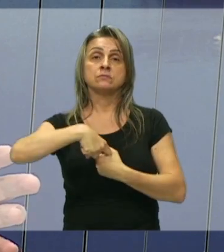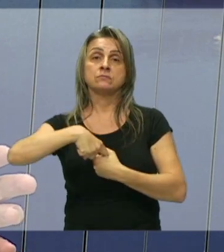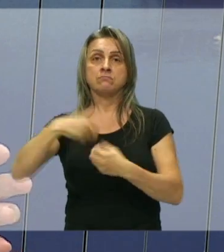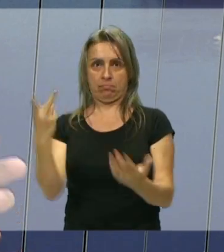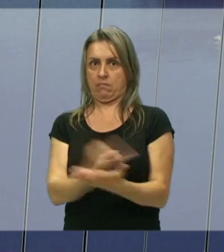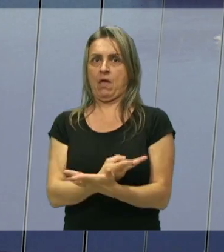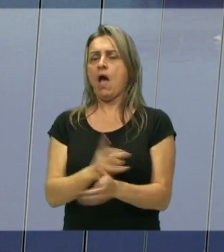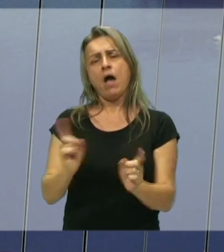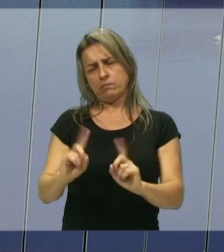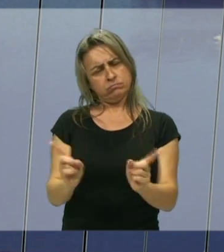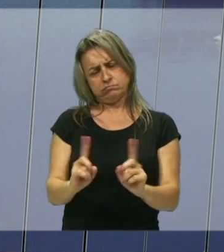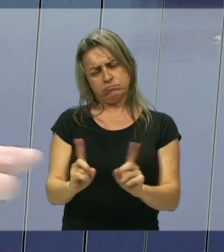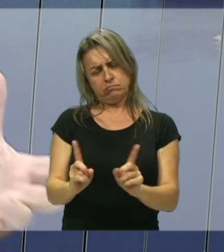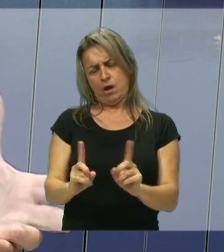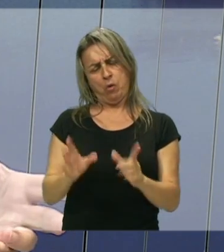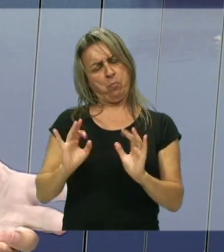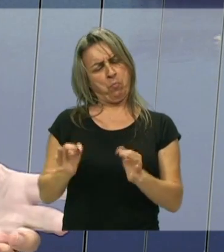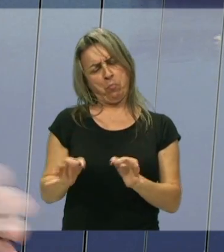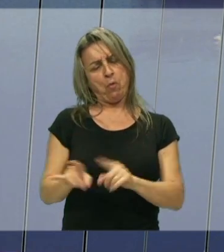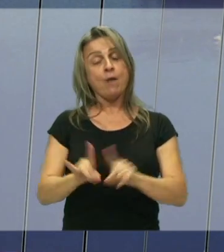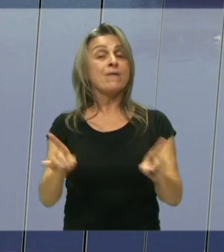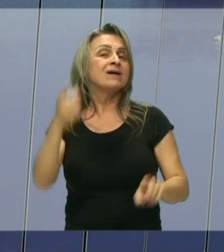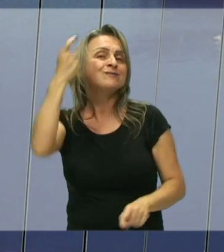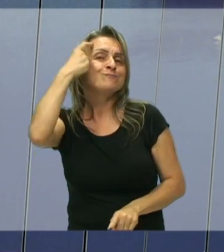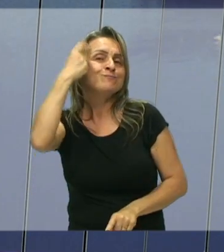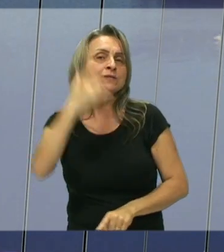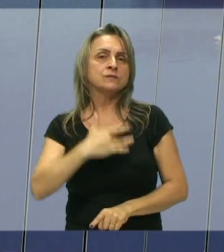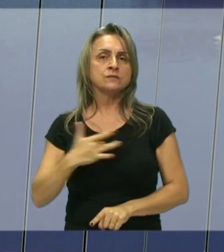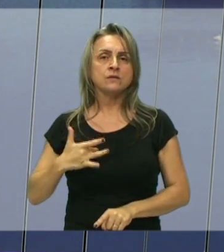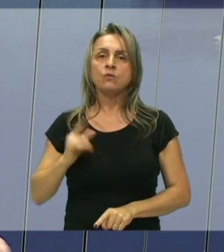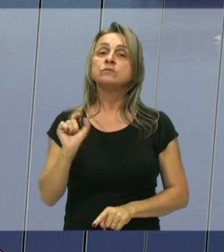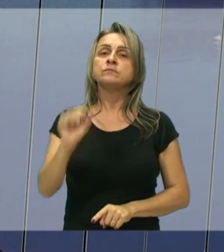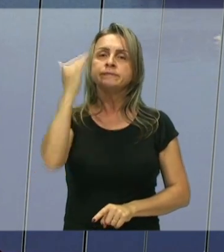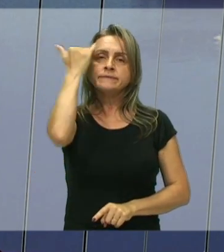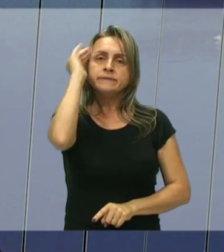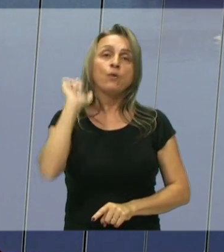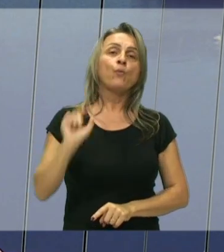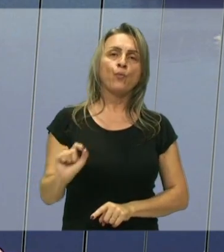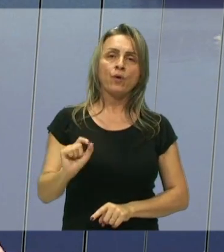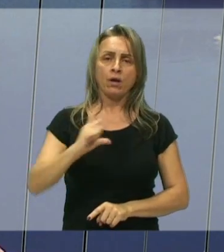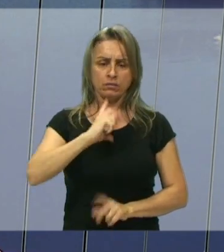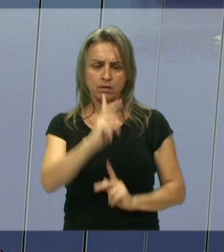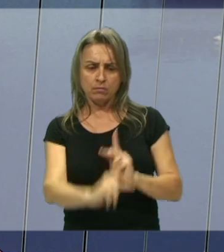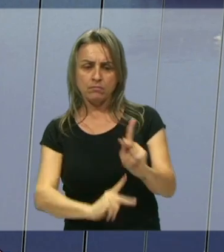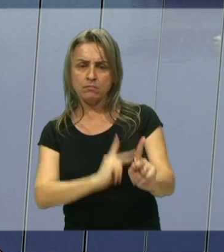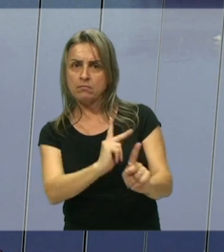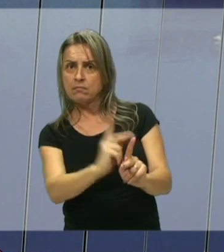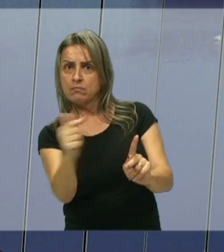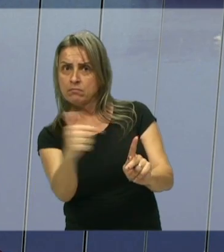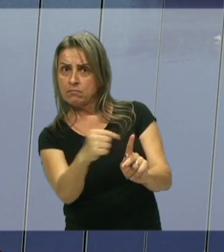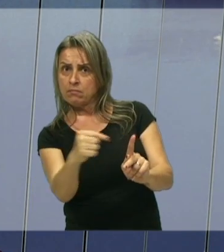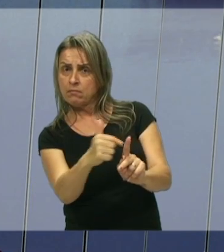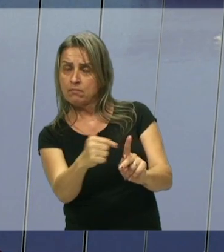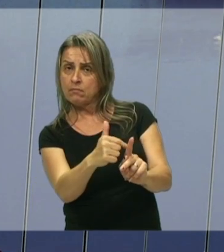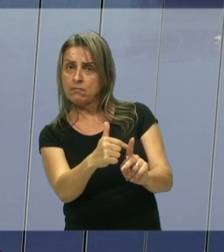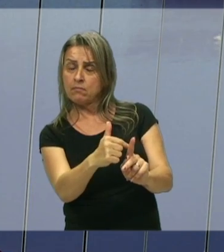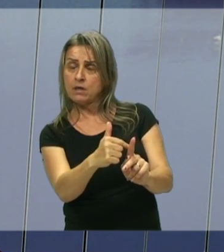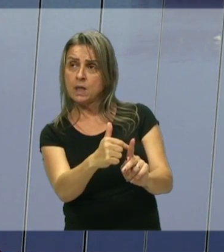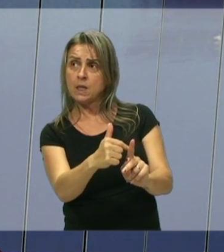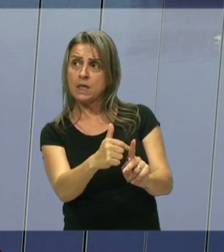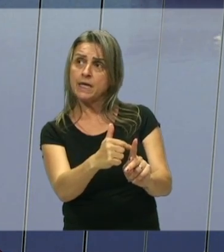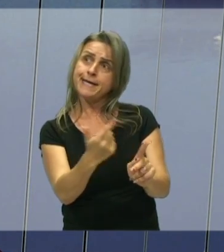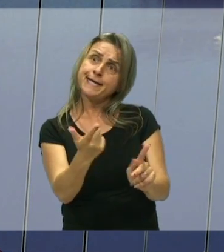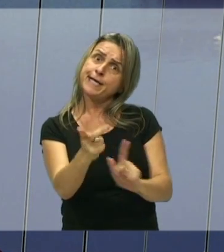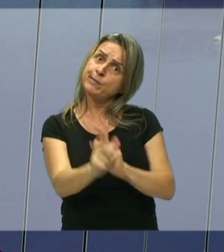isso. Mas quando nós pensamos em saúde, nós temos que entender que nós temos uma população, inclusive uma